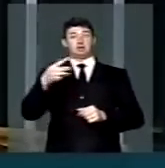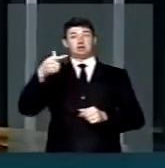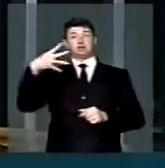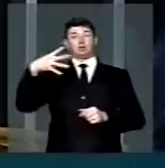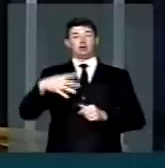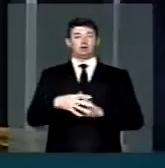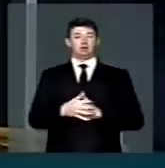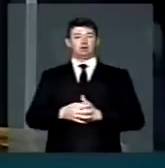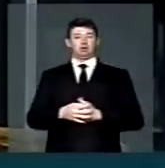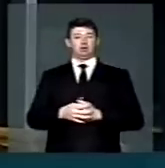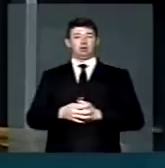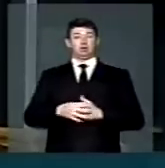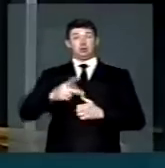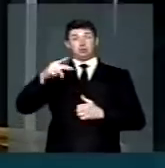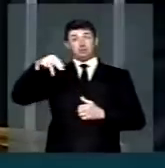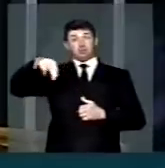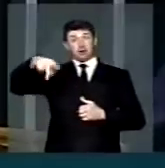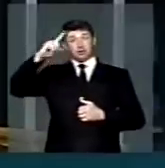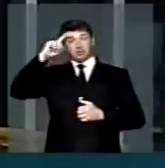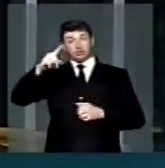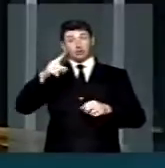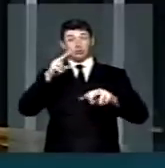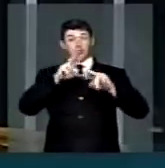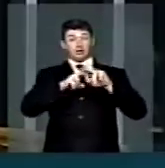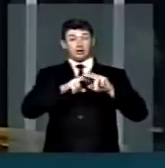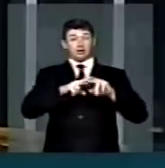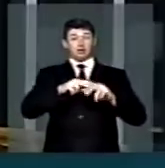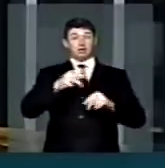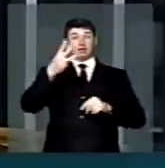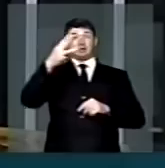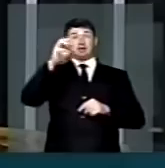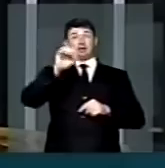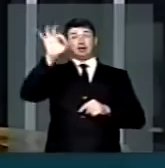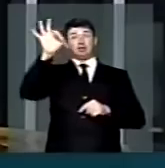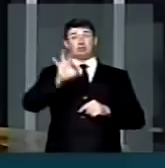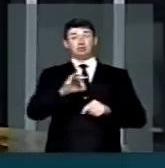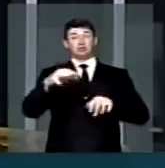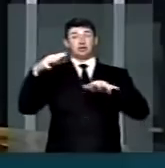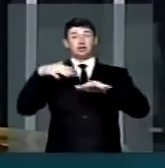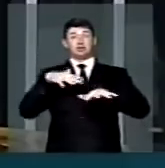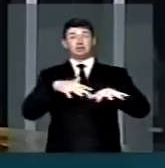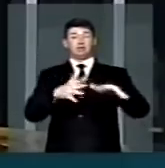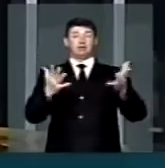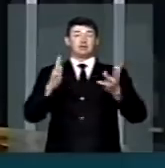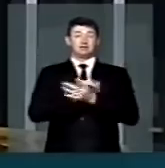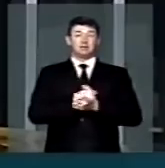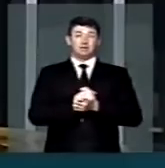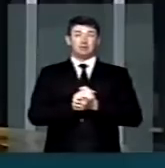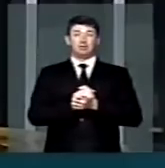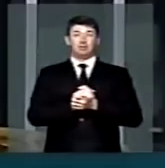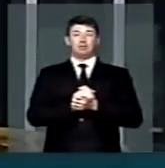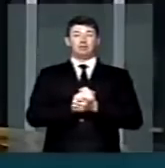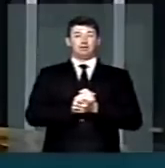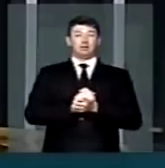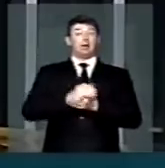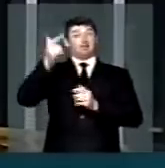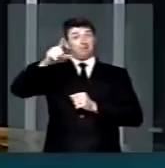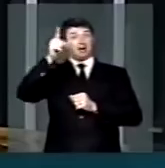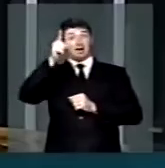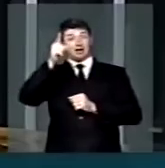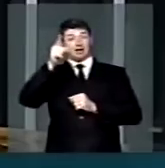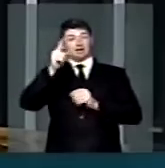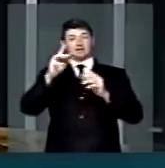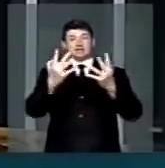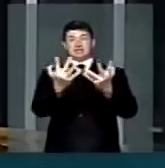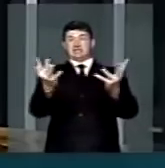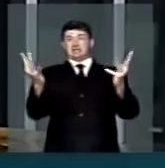374. A PM prendeu praticamente 30% de manifestantes. E mais,